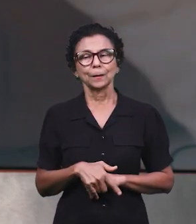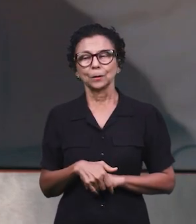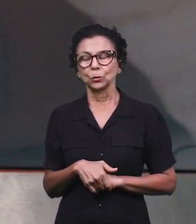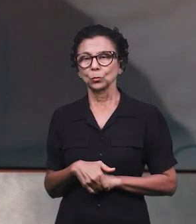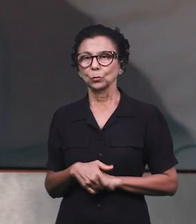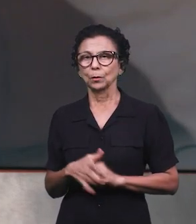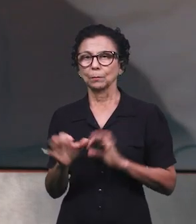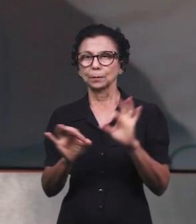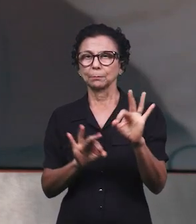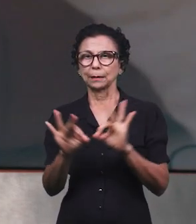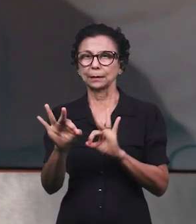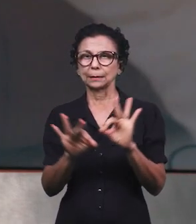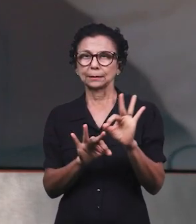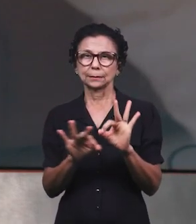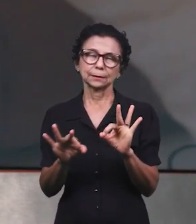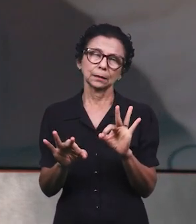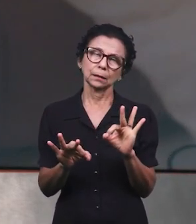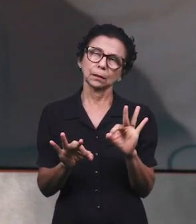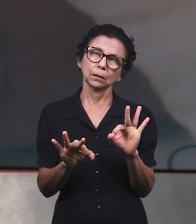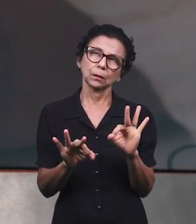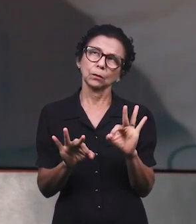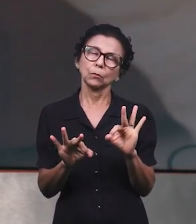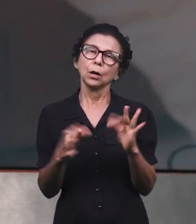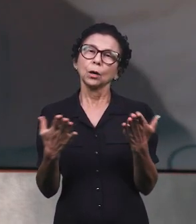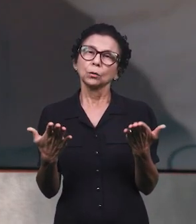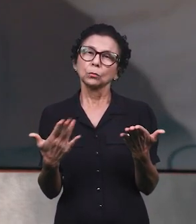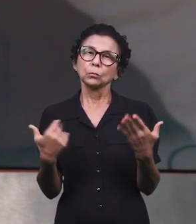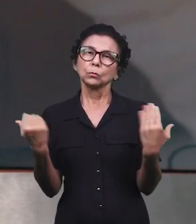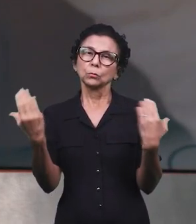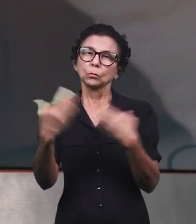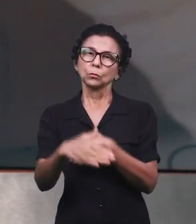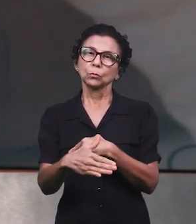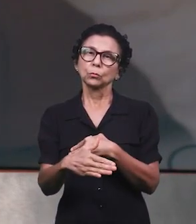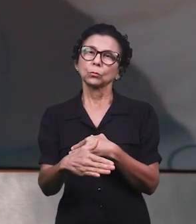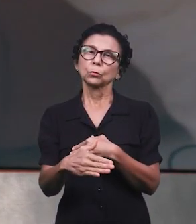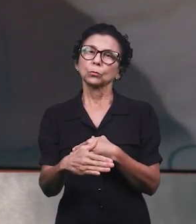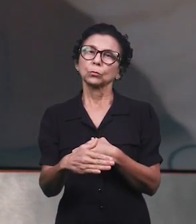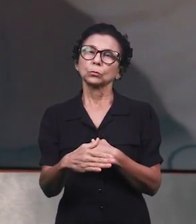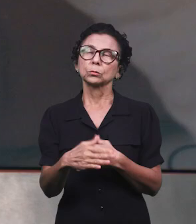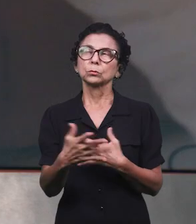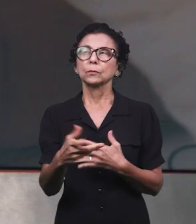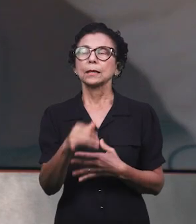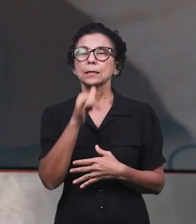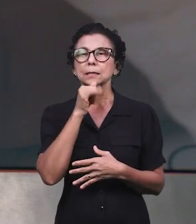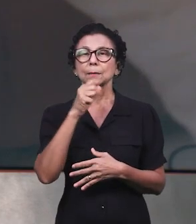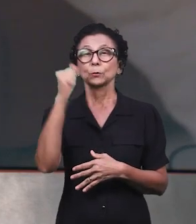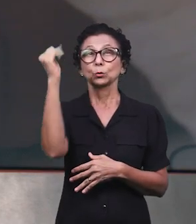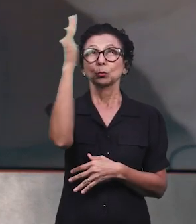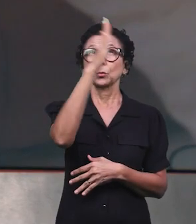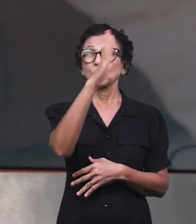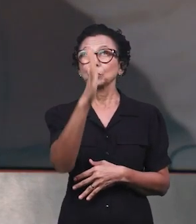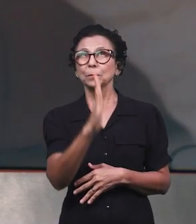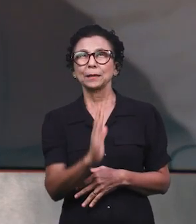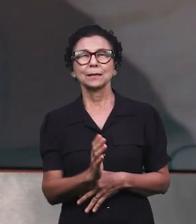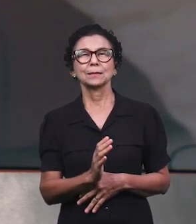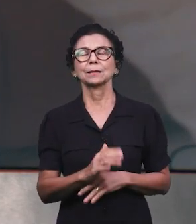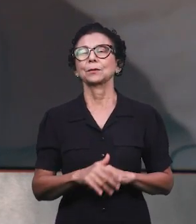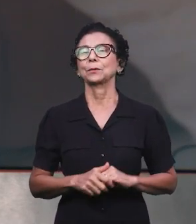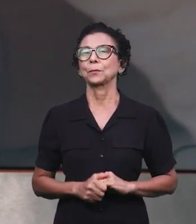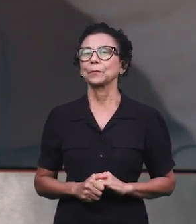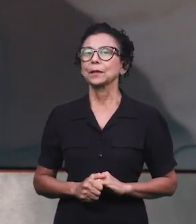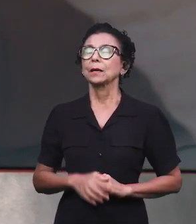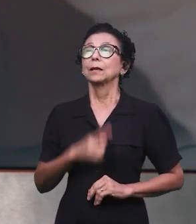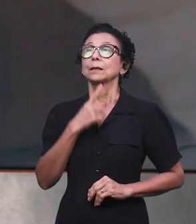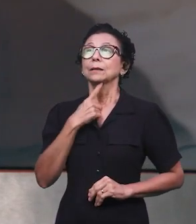o concurso às vezes que você quer, ok? Um concurso às vezes nacional. Por exemplo, eu desejo